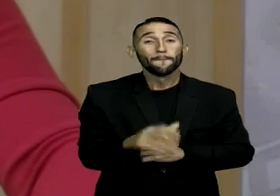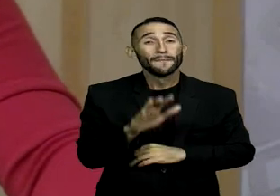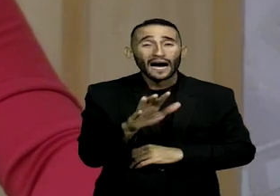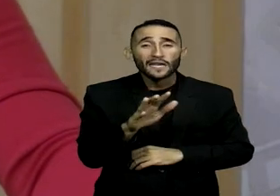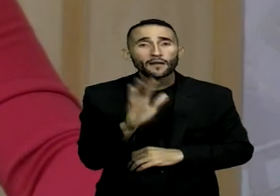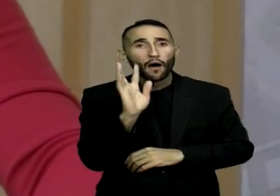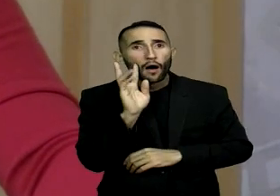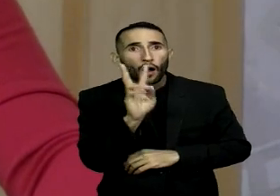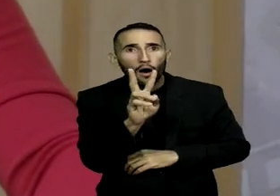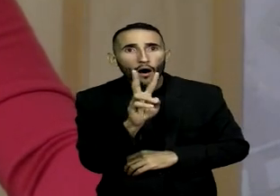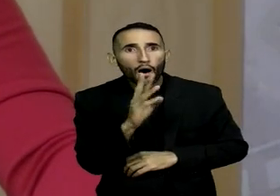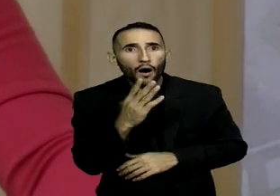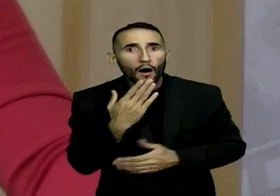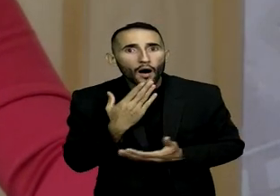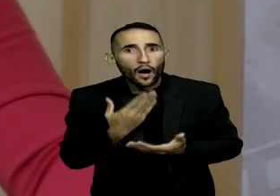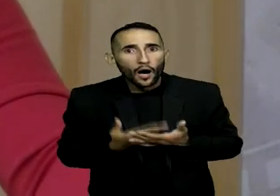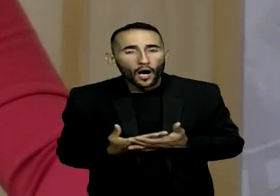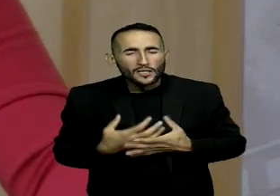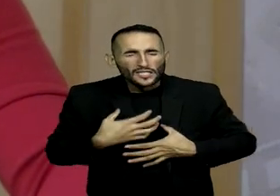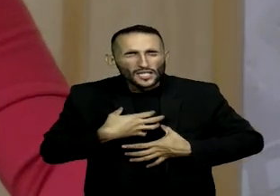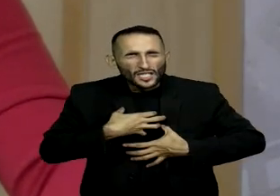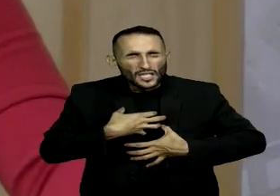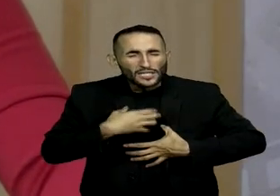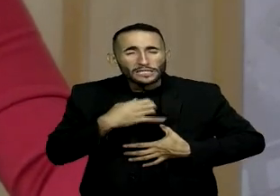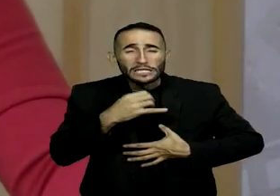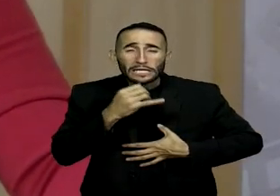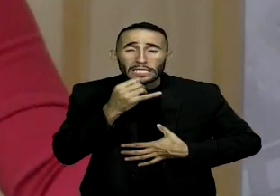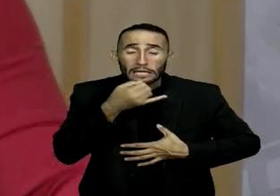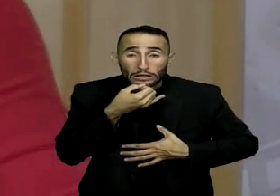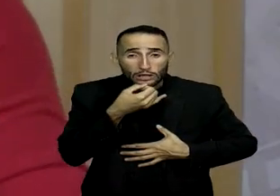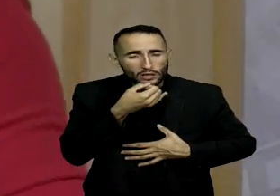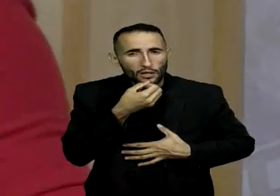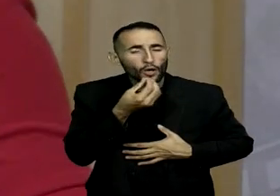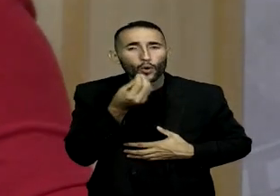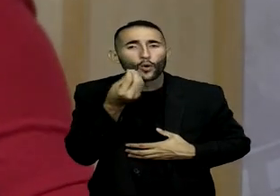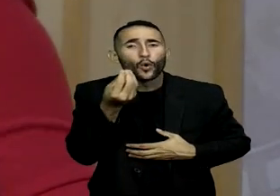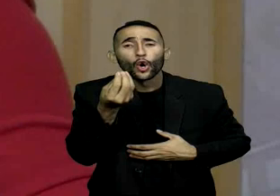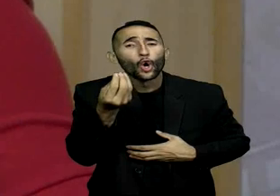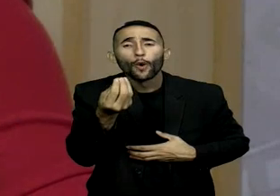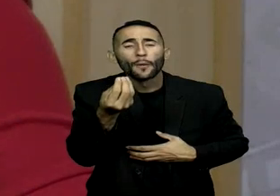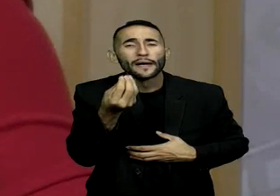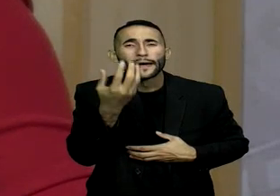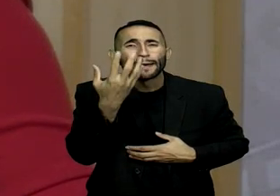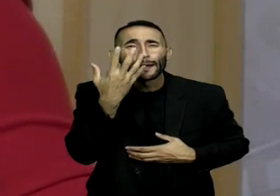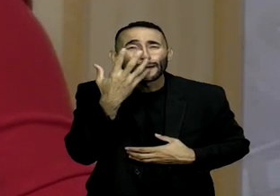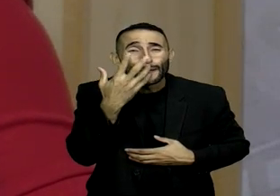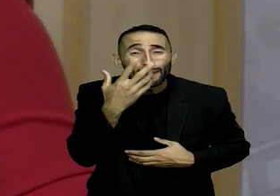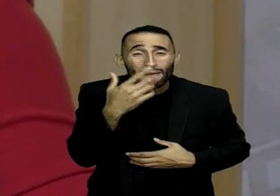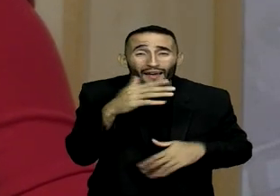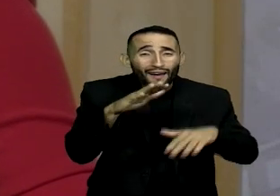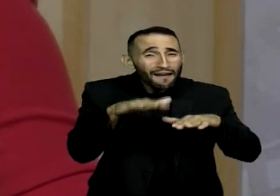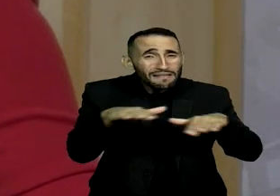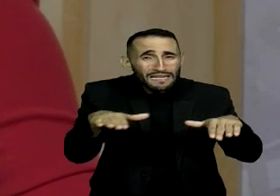de 7 anos, 8 anos, vai ter culpa de alguma coisa. Gente,